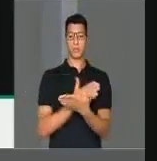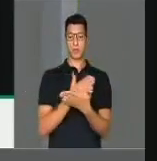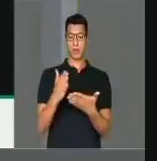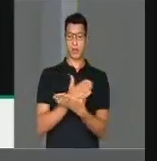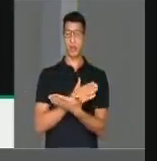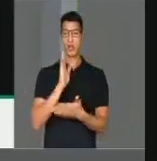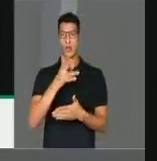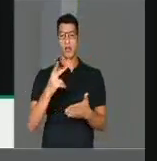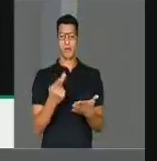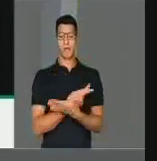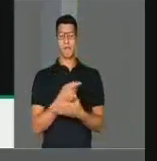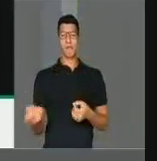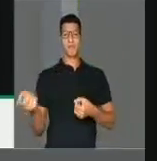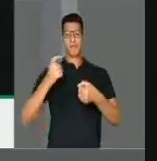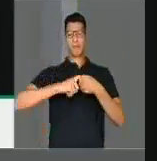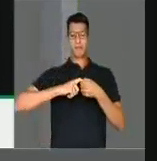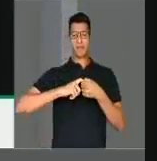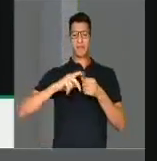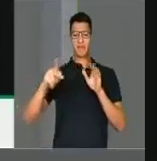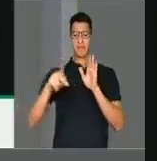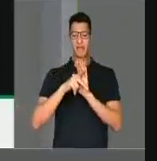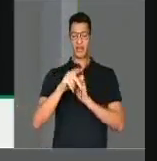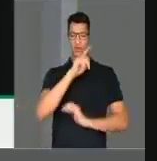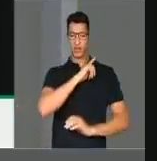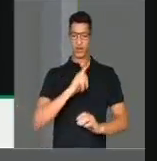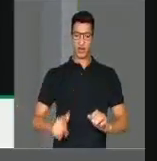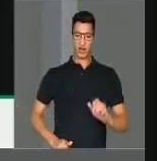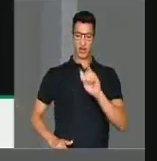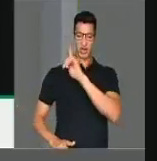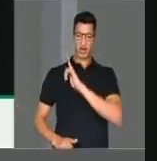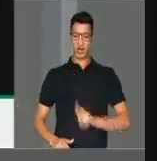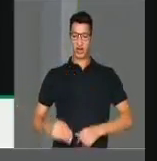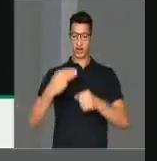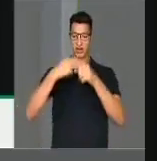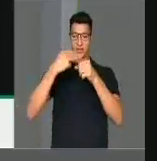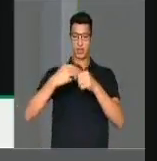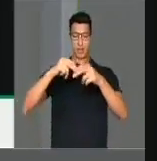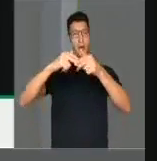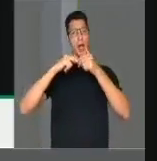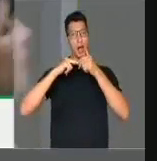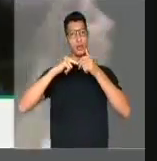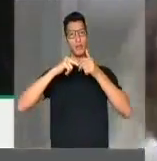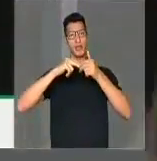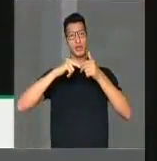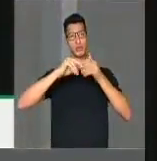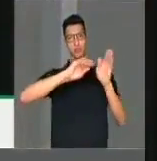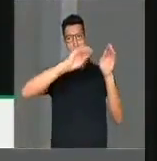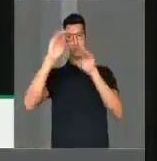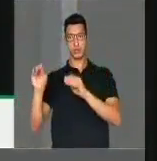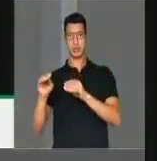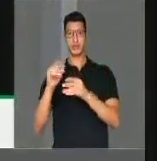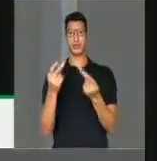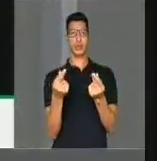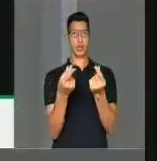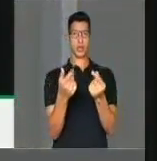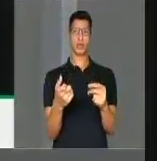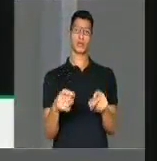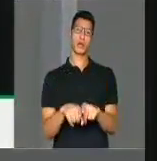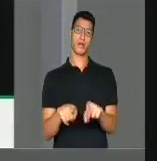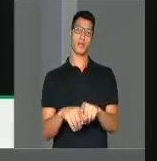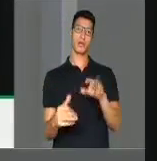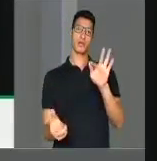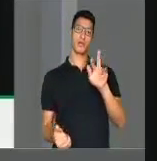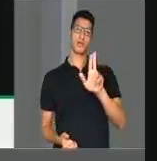estão alguns deles sendo executados, em parceria com o governo estadual e os governos municipais, através de transferências de recursos